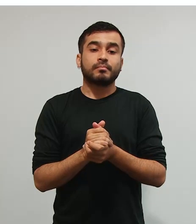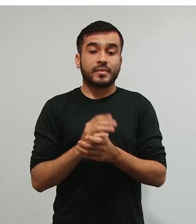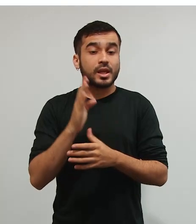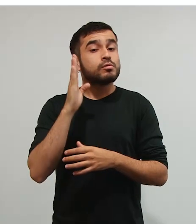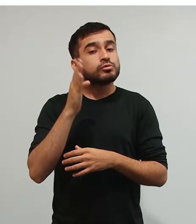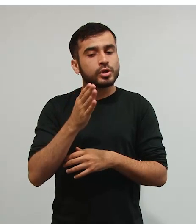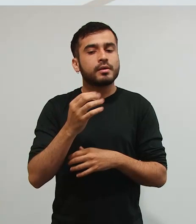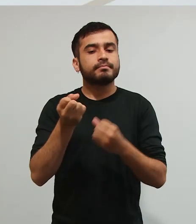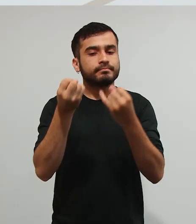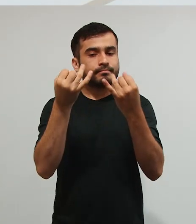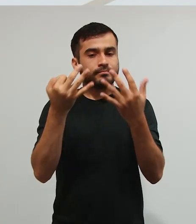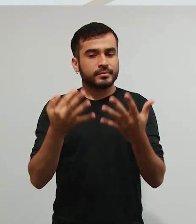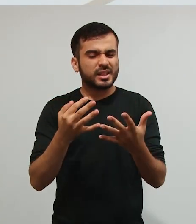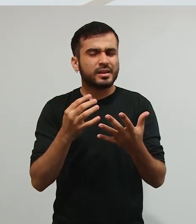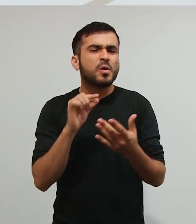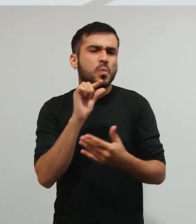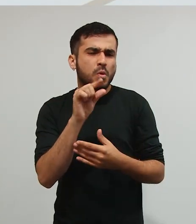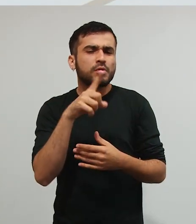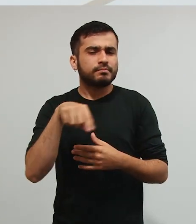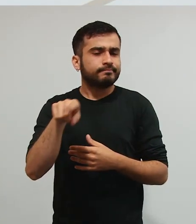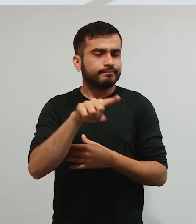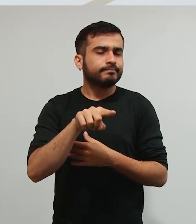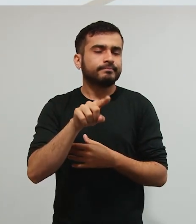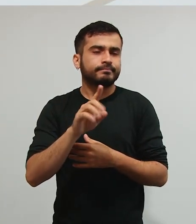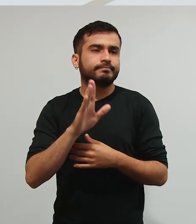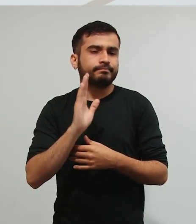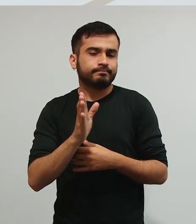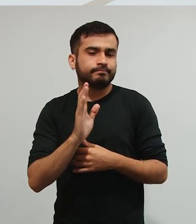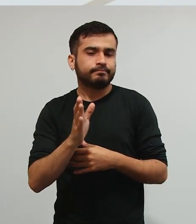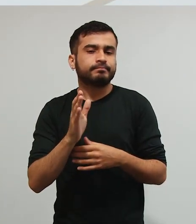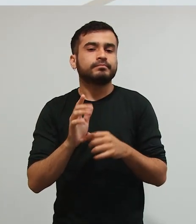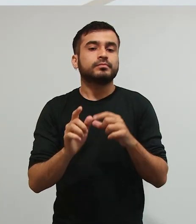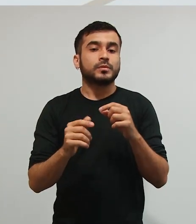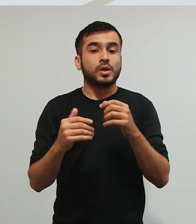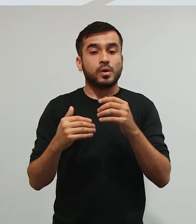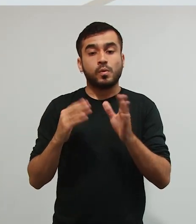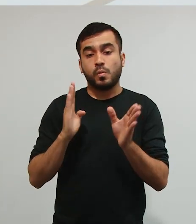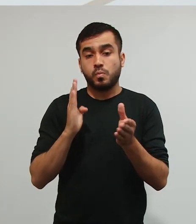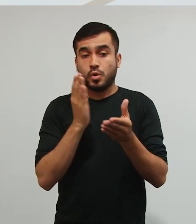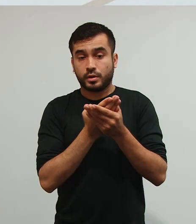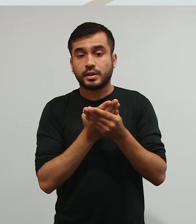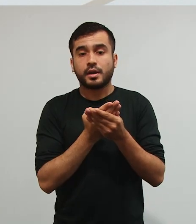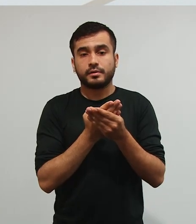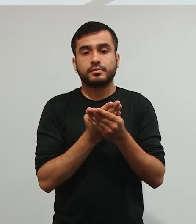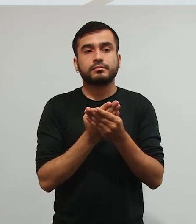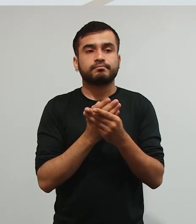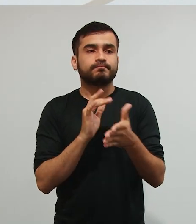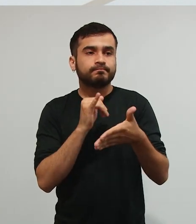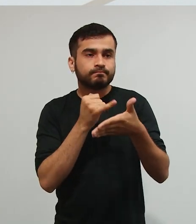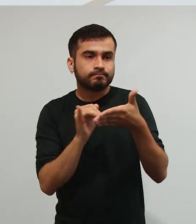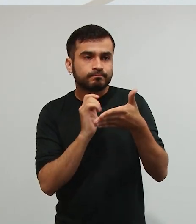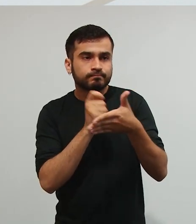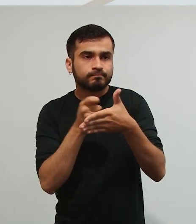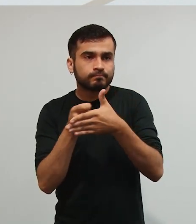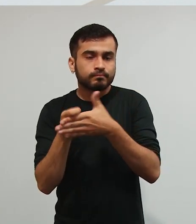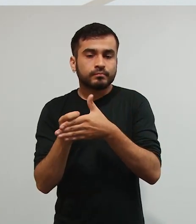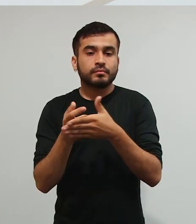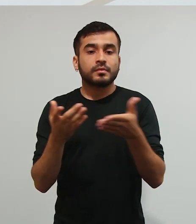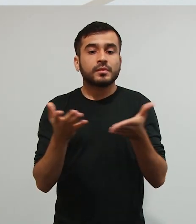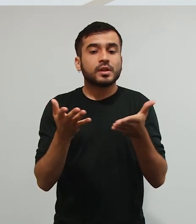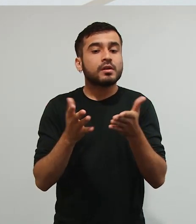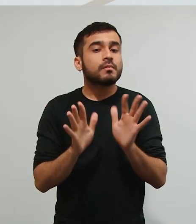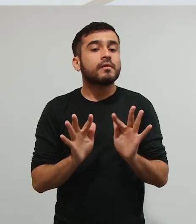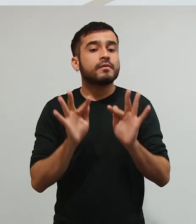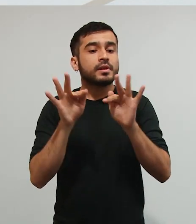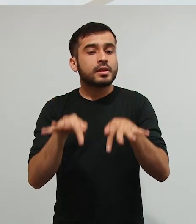eu já falei um pouquinho com vocês sobre o processo tributário, e aí a gente vai